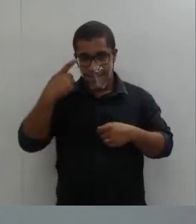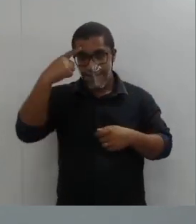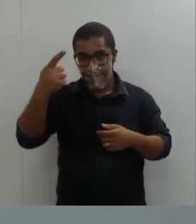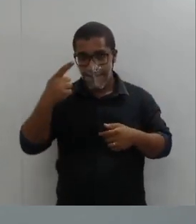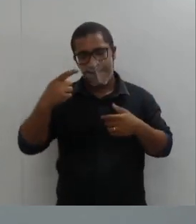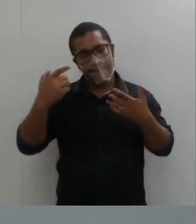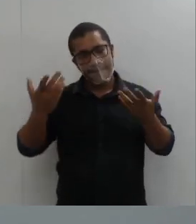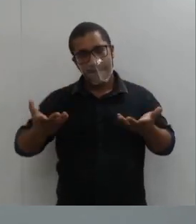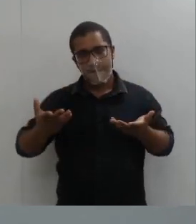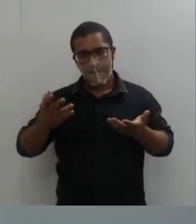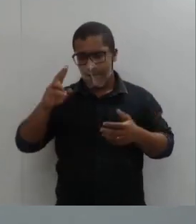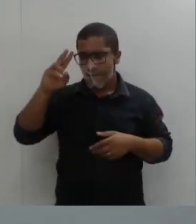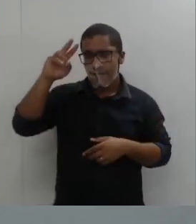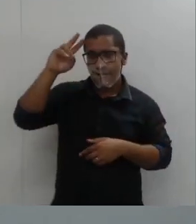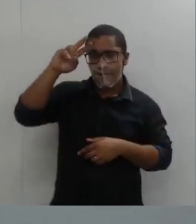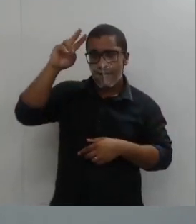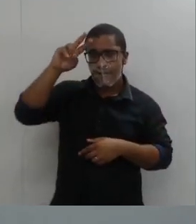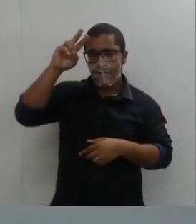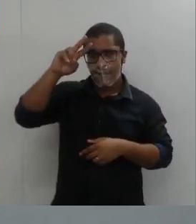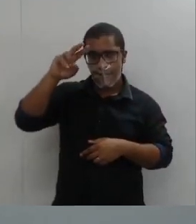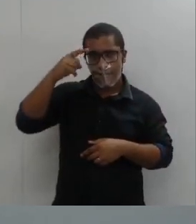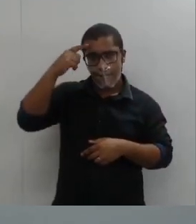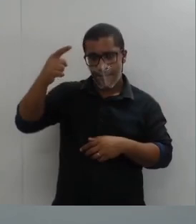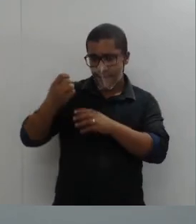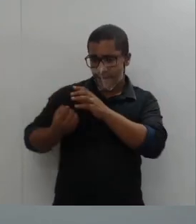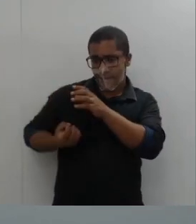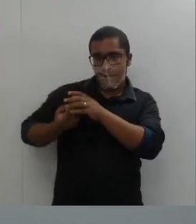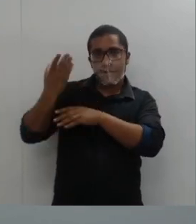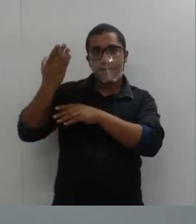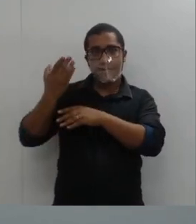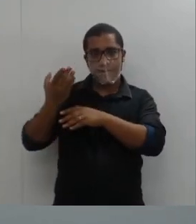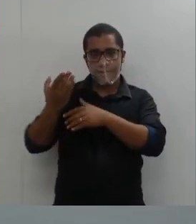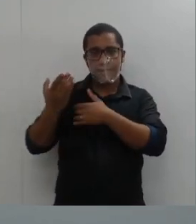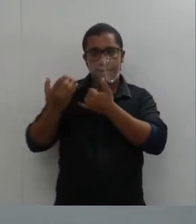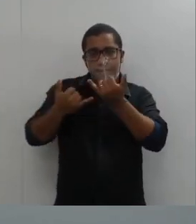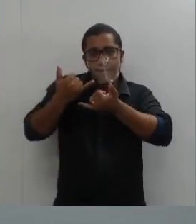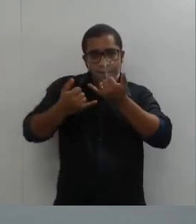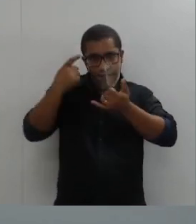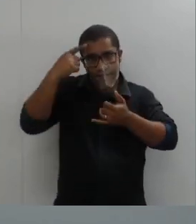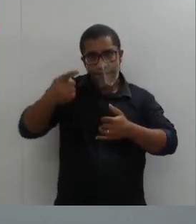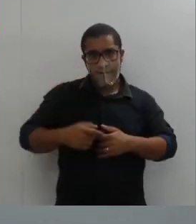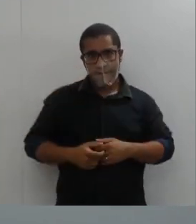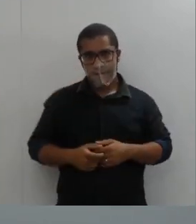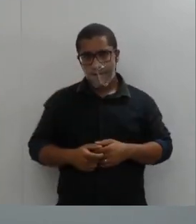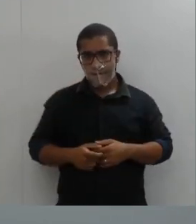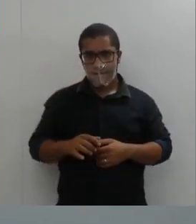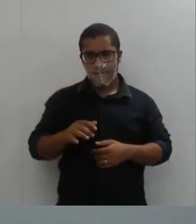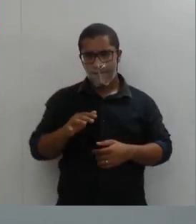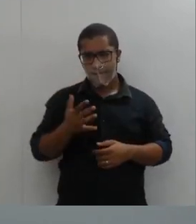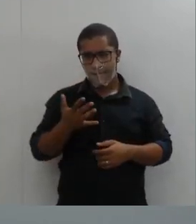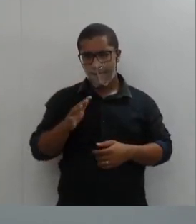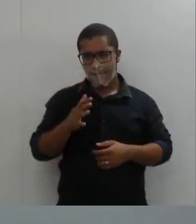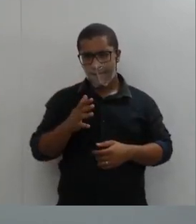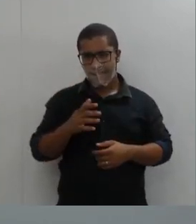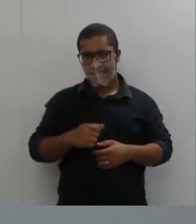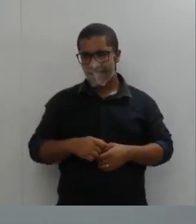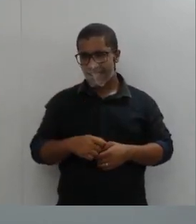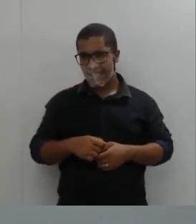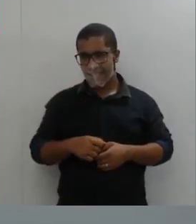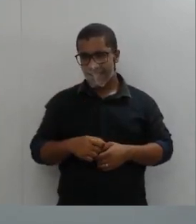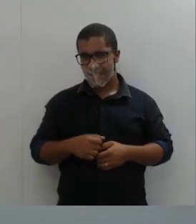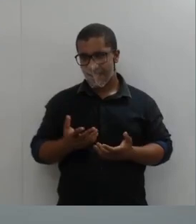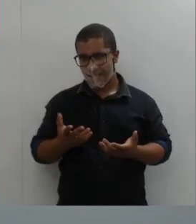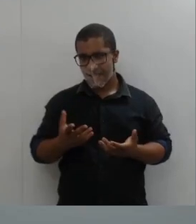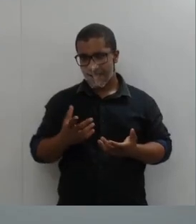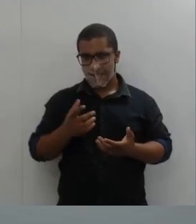na historicidade, vocês lembram quando é que foi criado os jogos? Mais ou menos, né? Será que foi